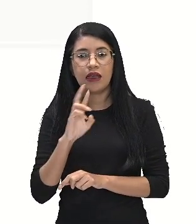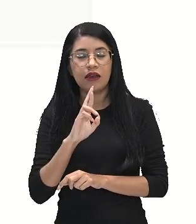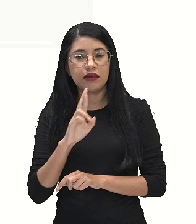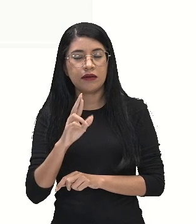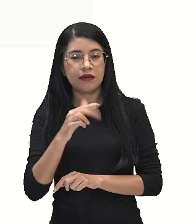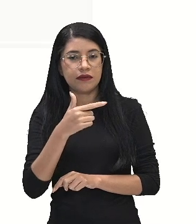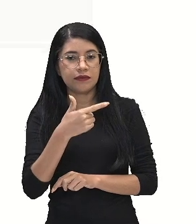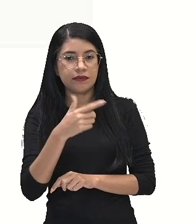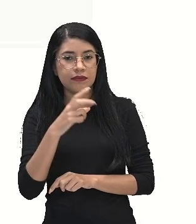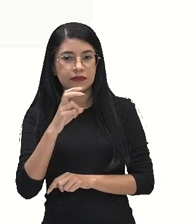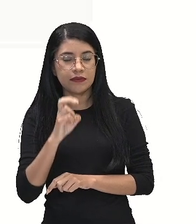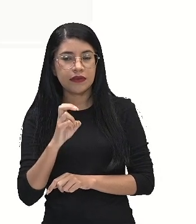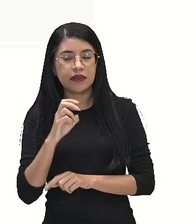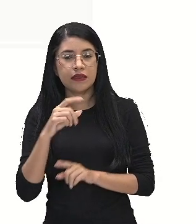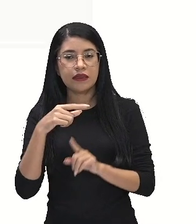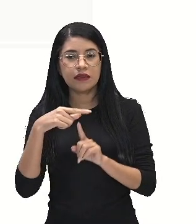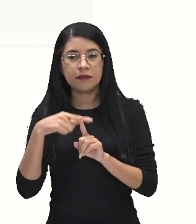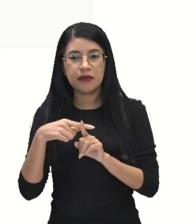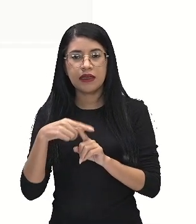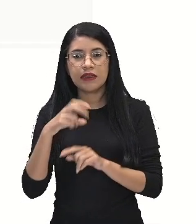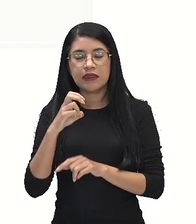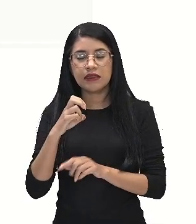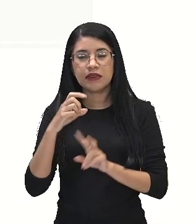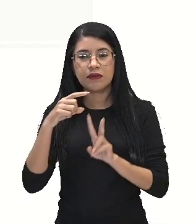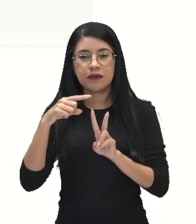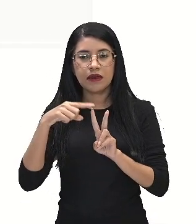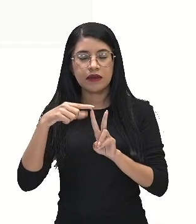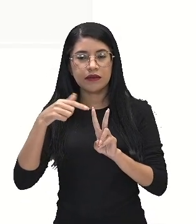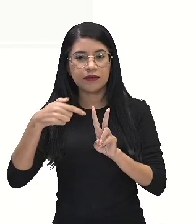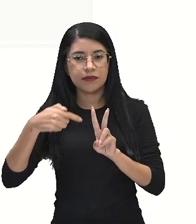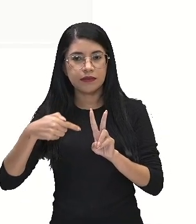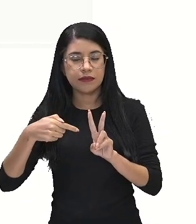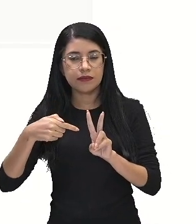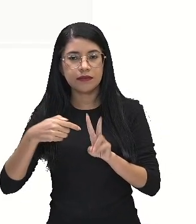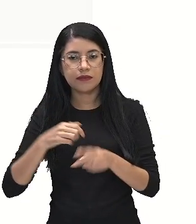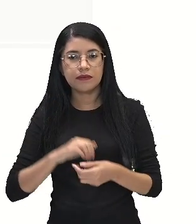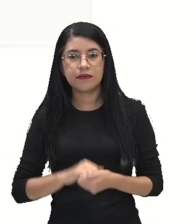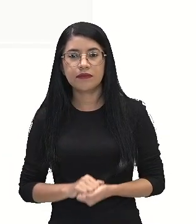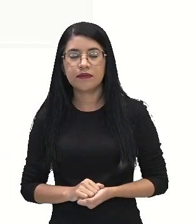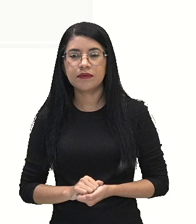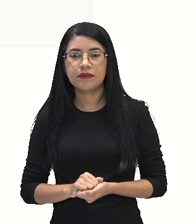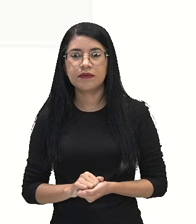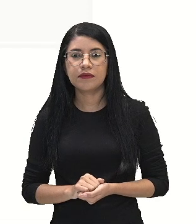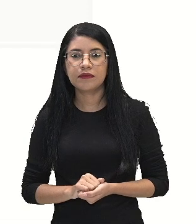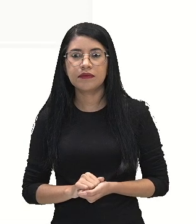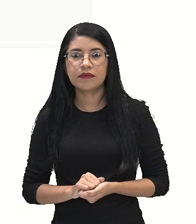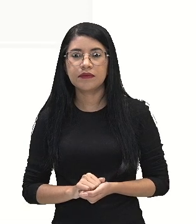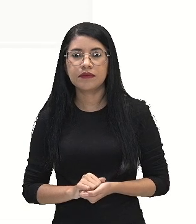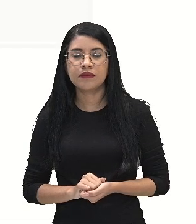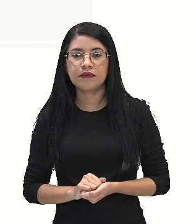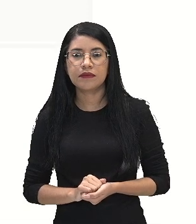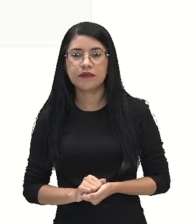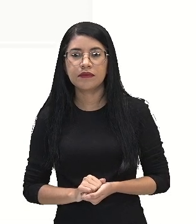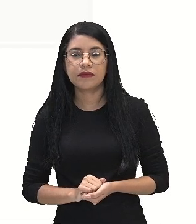25 mais 5 raiz de 7.